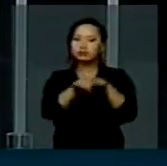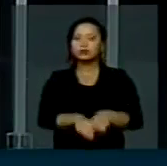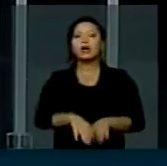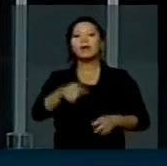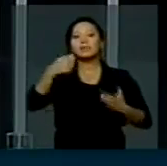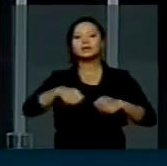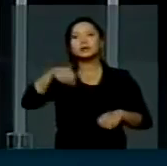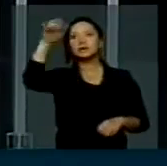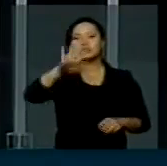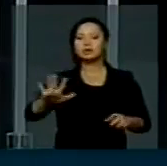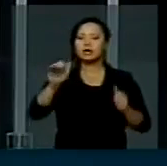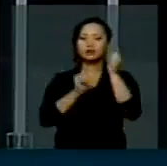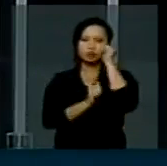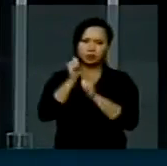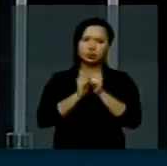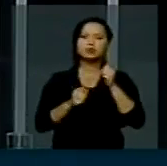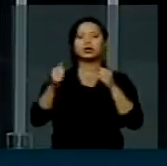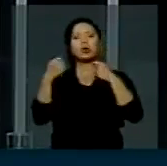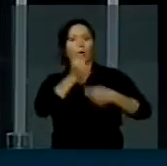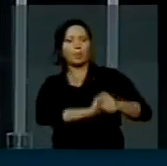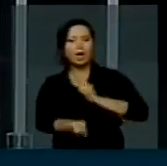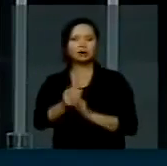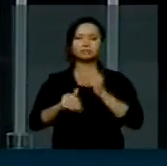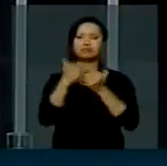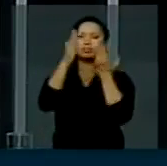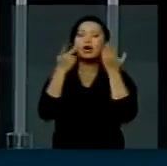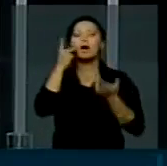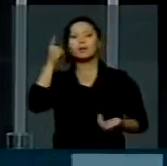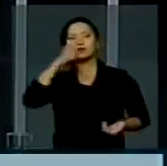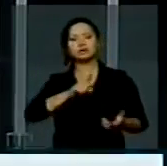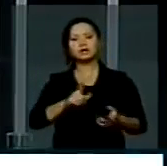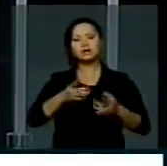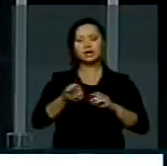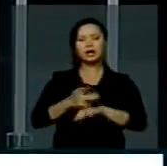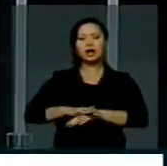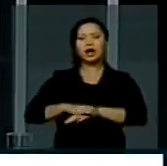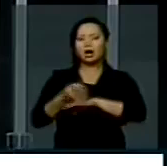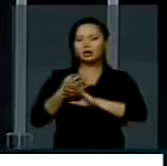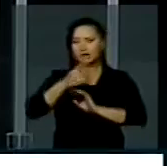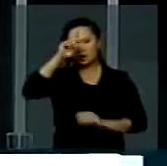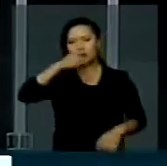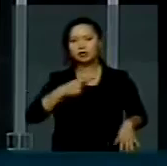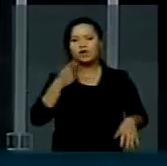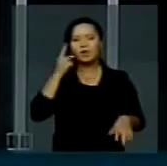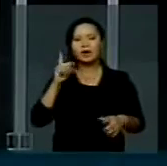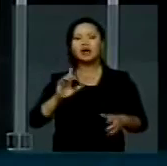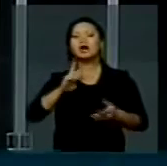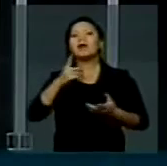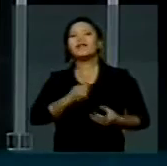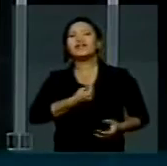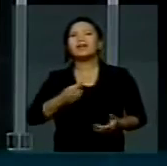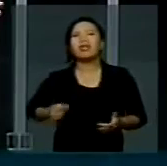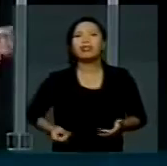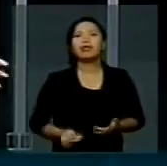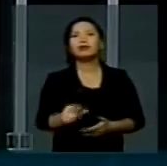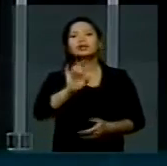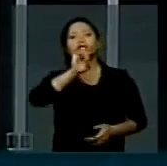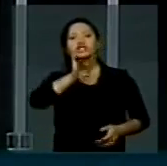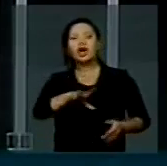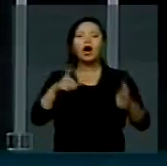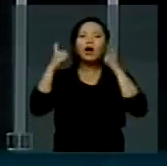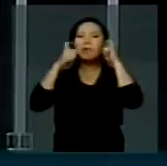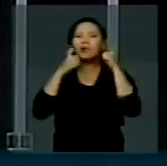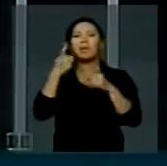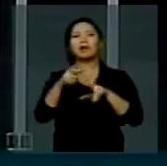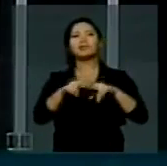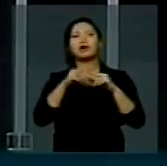industrializar o Nordeste para ter uma alternativa à dicotomia da chuva e da seca. Nós não podemos passar a vida toda dentro de uma política